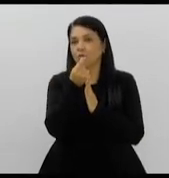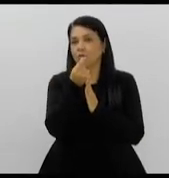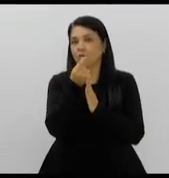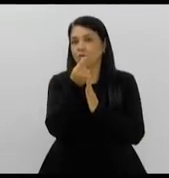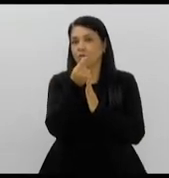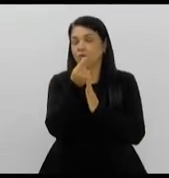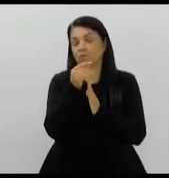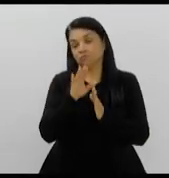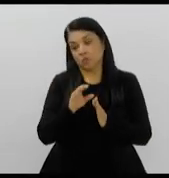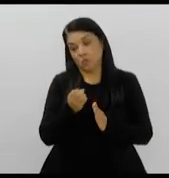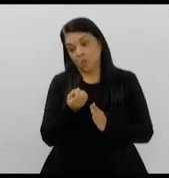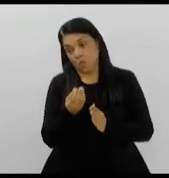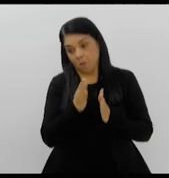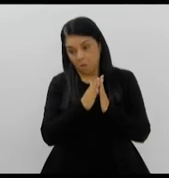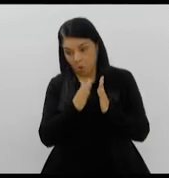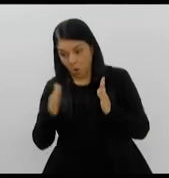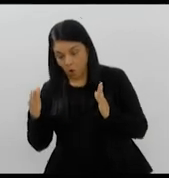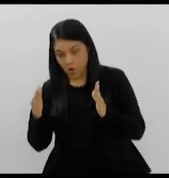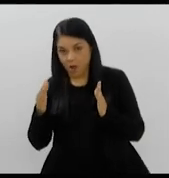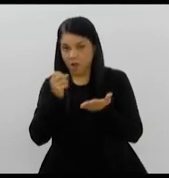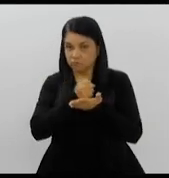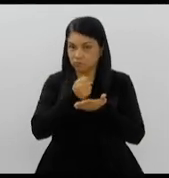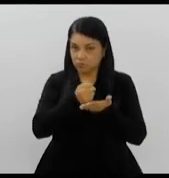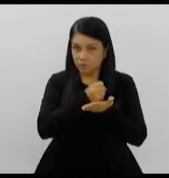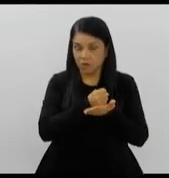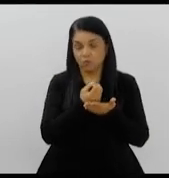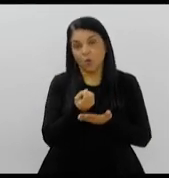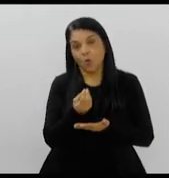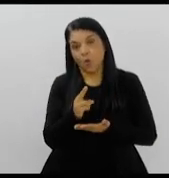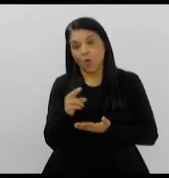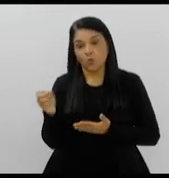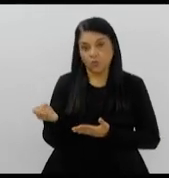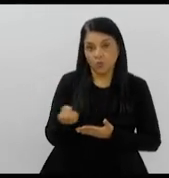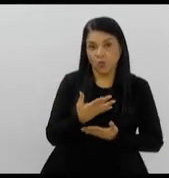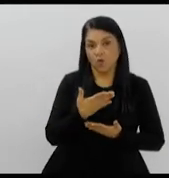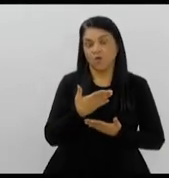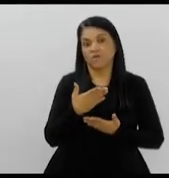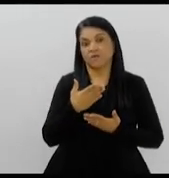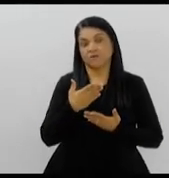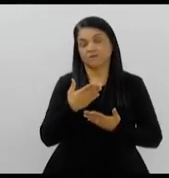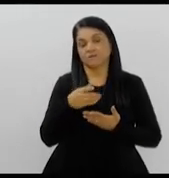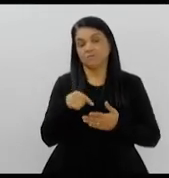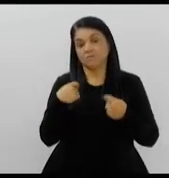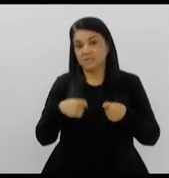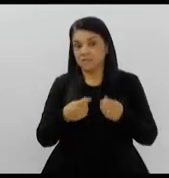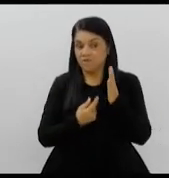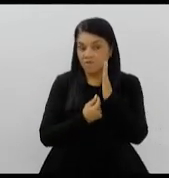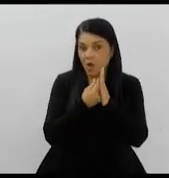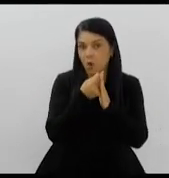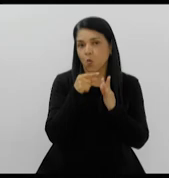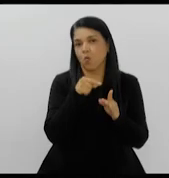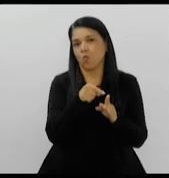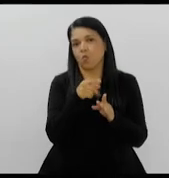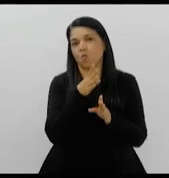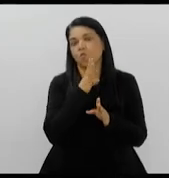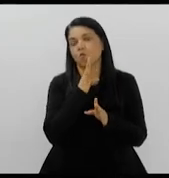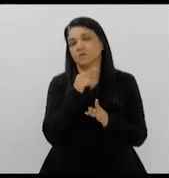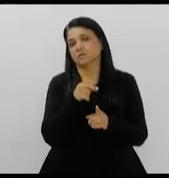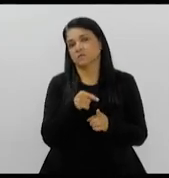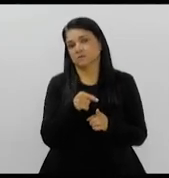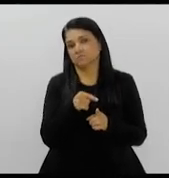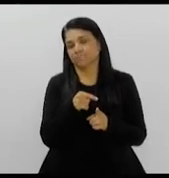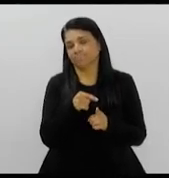prorrogar a concessão, ou para fazer uma nova, tem que se conhecer esse valor. E esse valor precisa ser